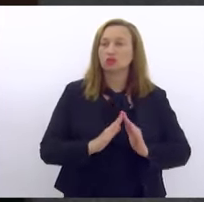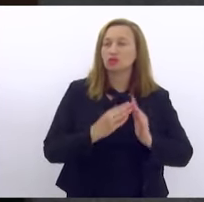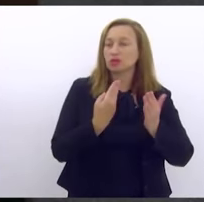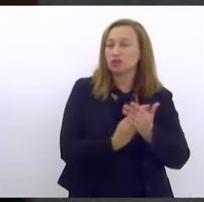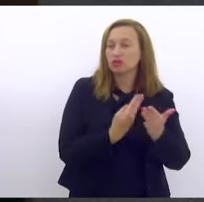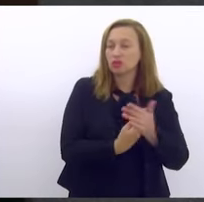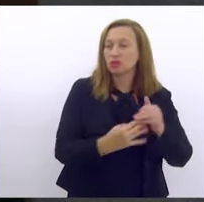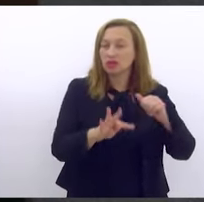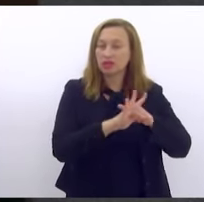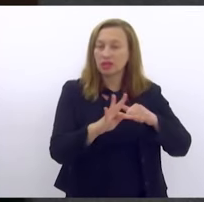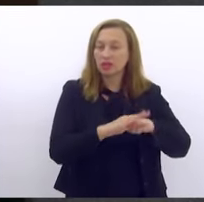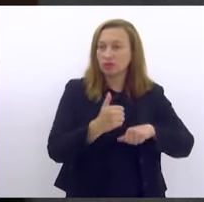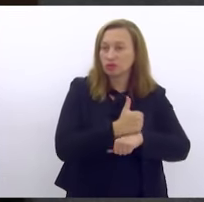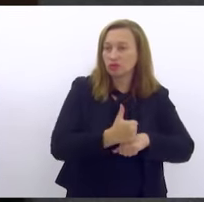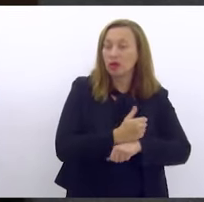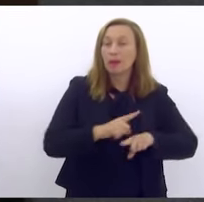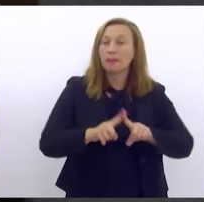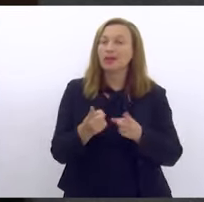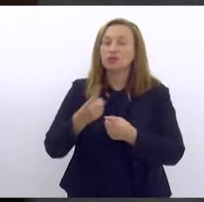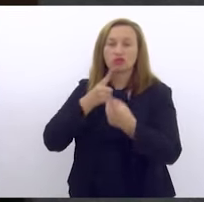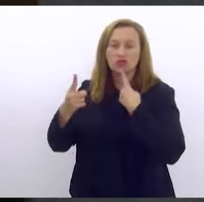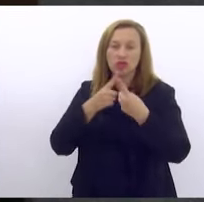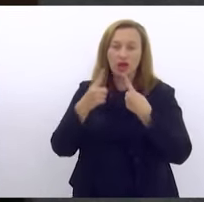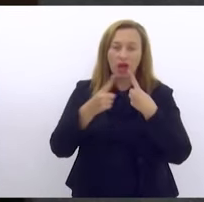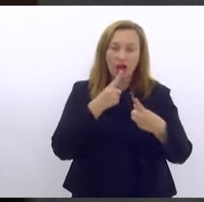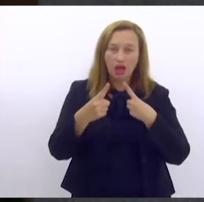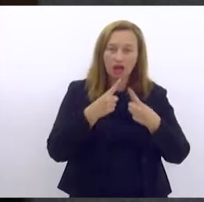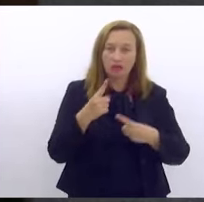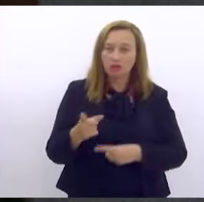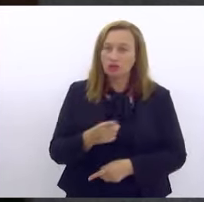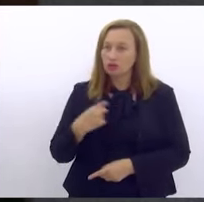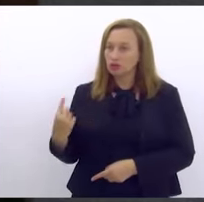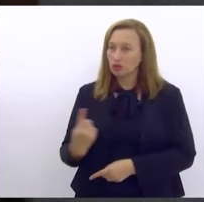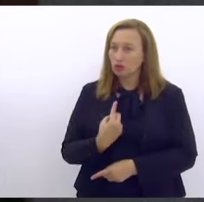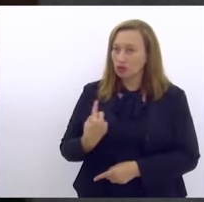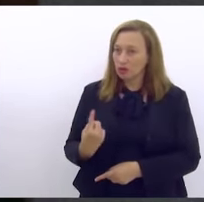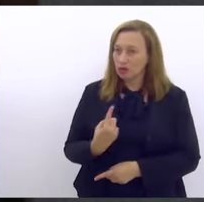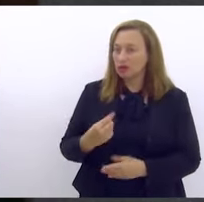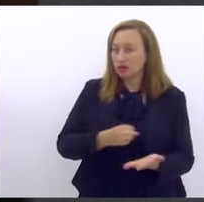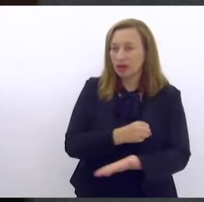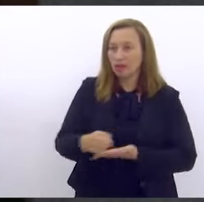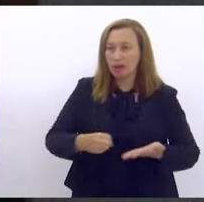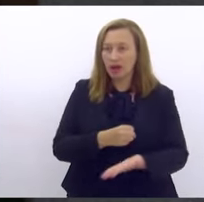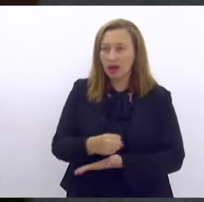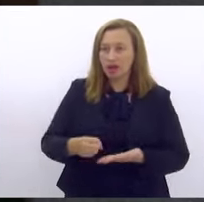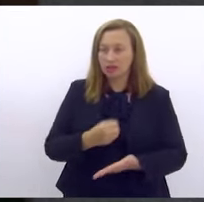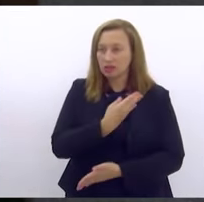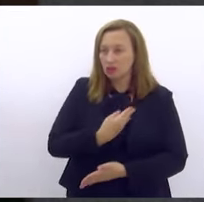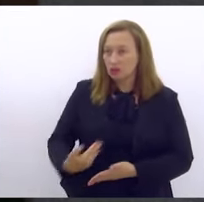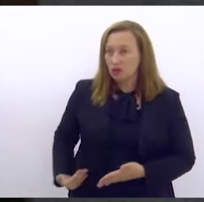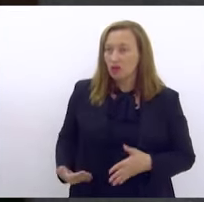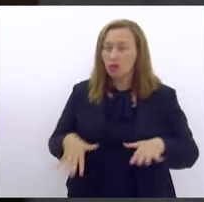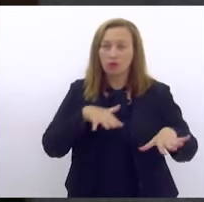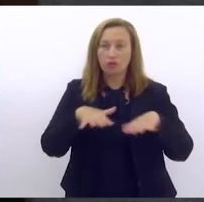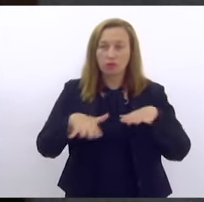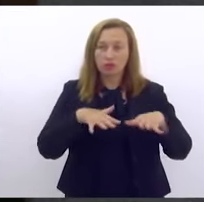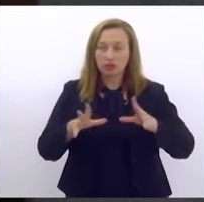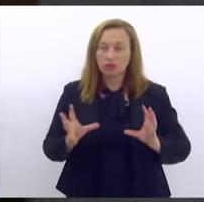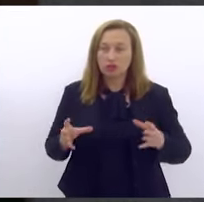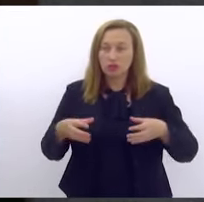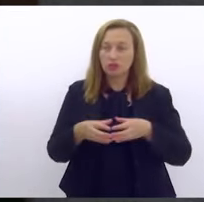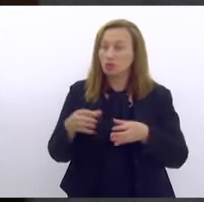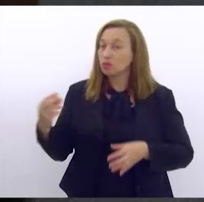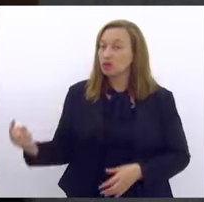Mas graças ao diálogo entre nós, deputados da oposição, da base do governo, com a mobilização dessa categoria